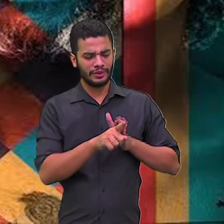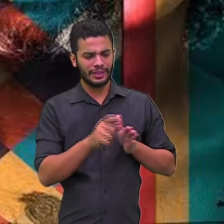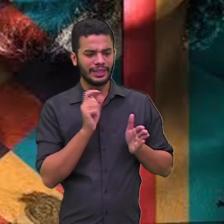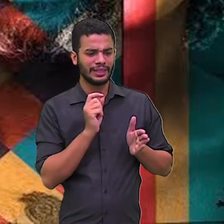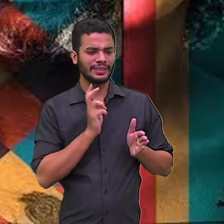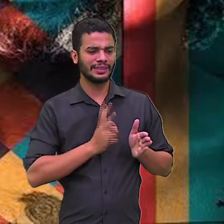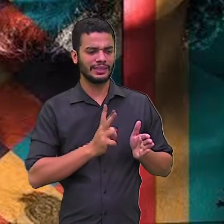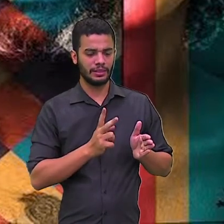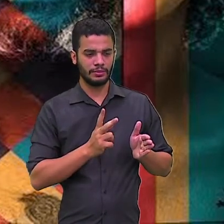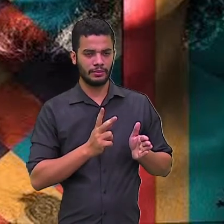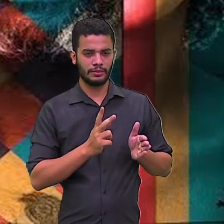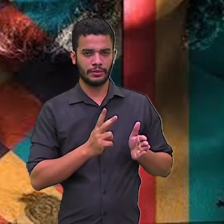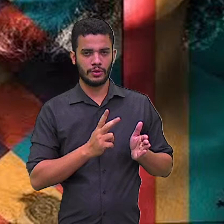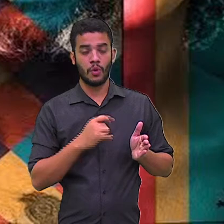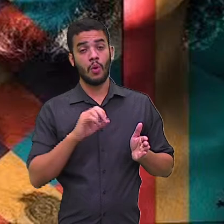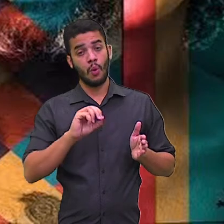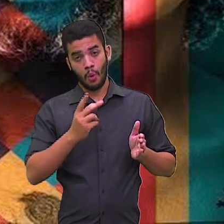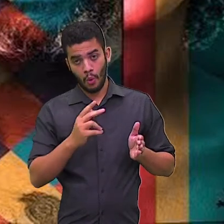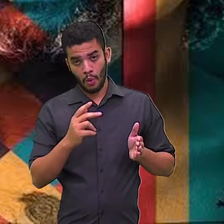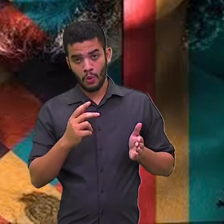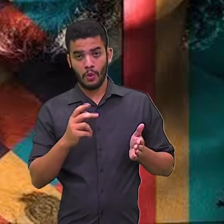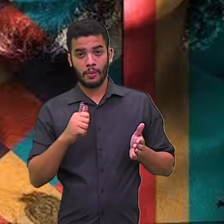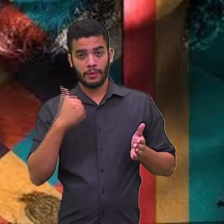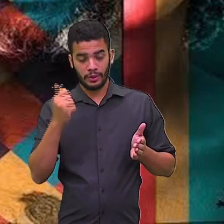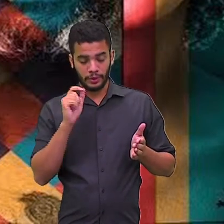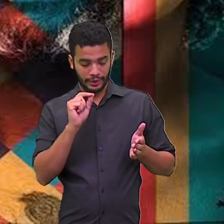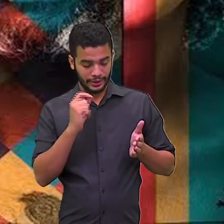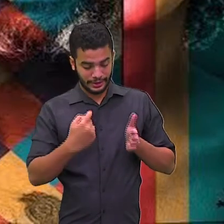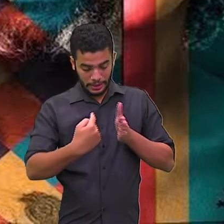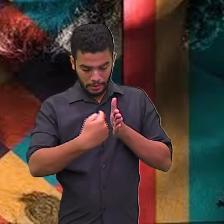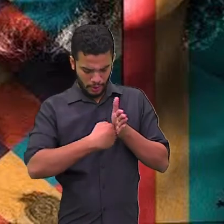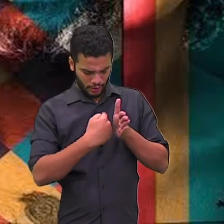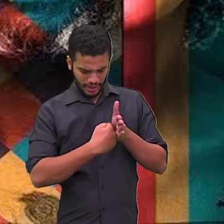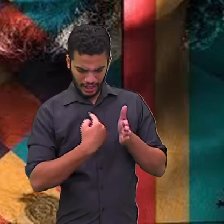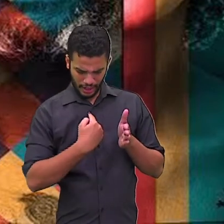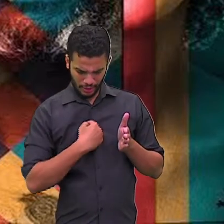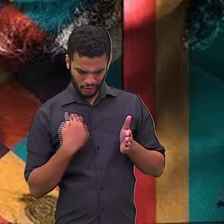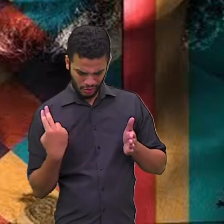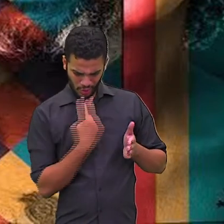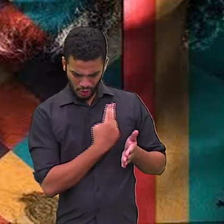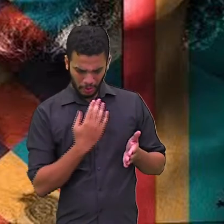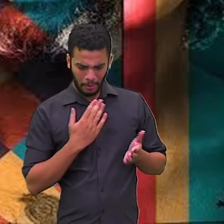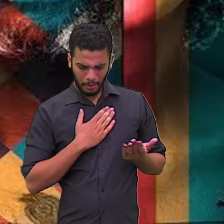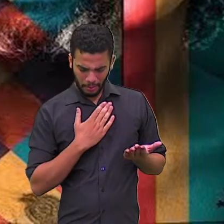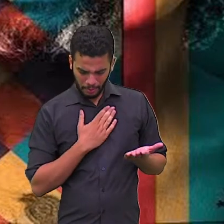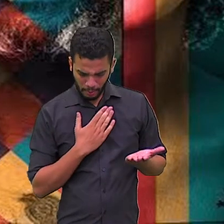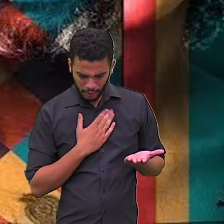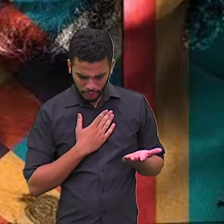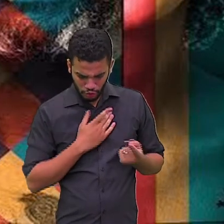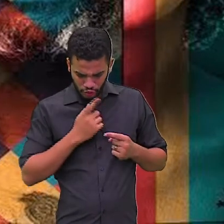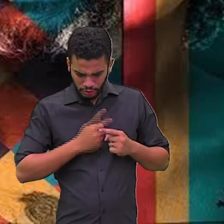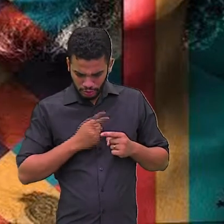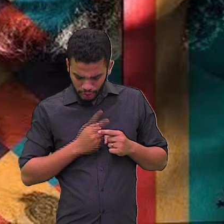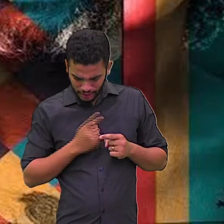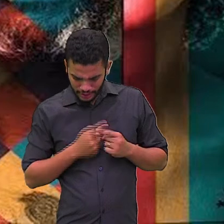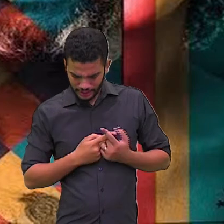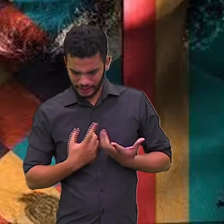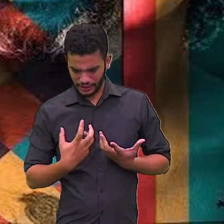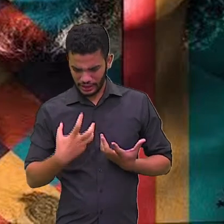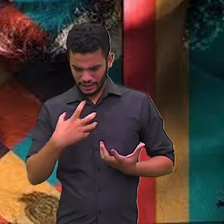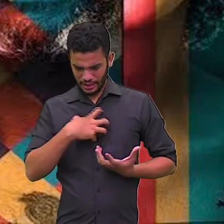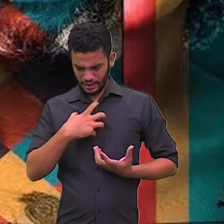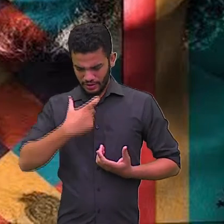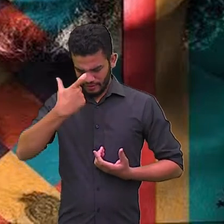qual é a minha identidade, qual é o meu nome, o porquê do meu nome, São perguntas de dentro para fora,